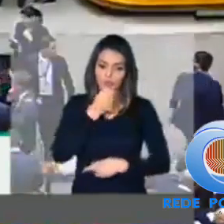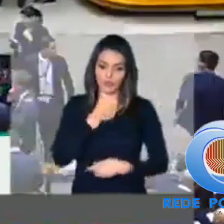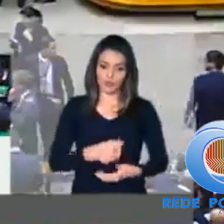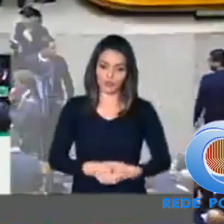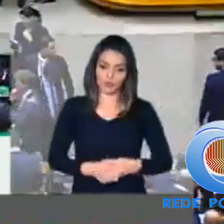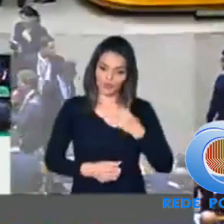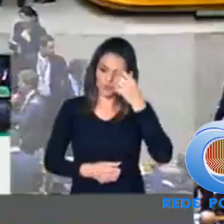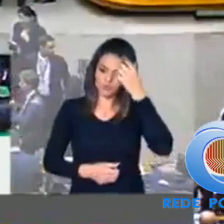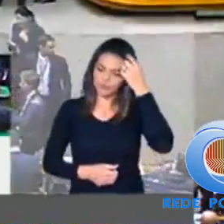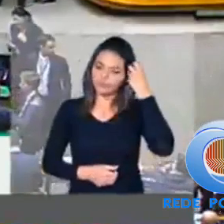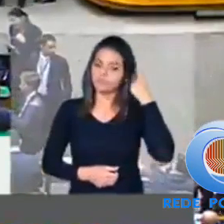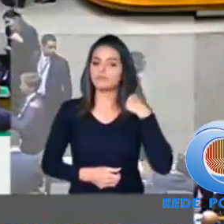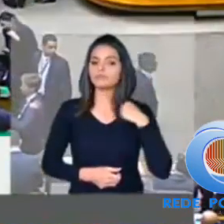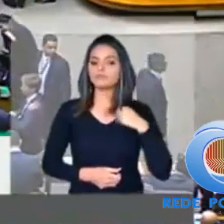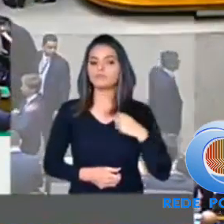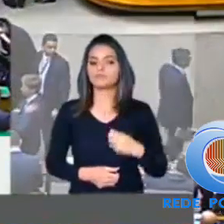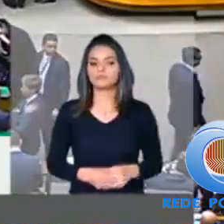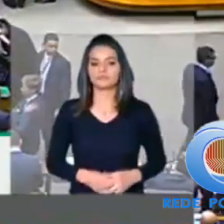acompanhar ontem no Roda